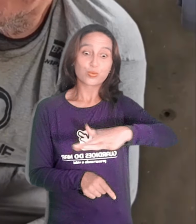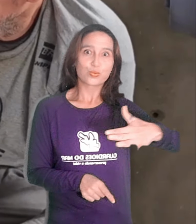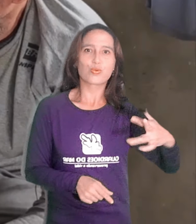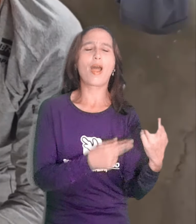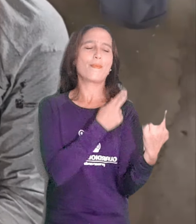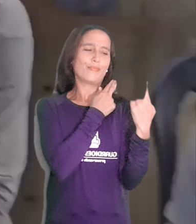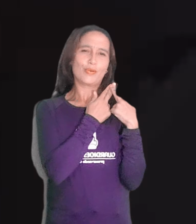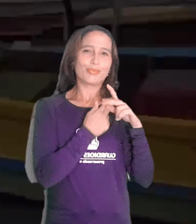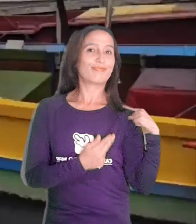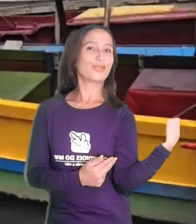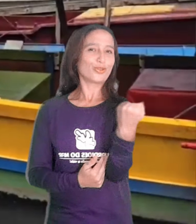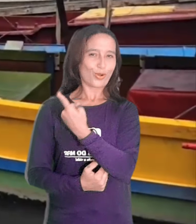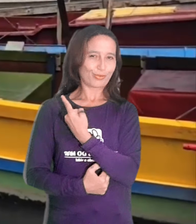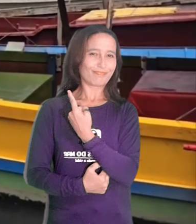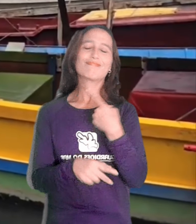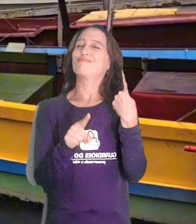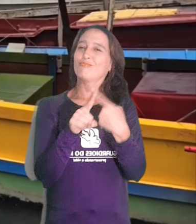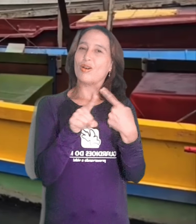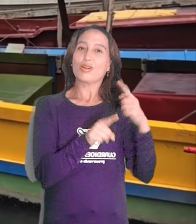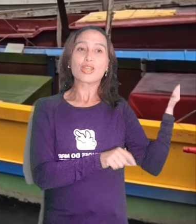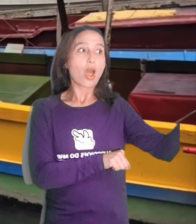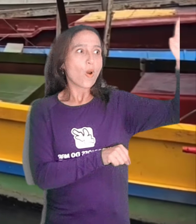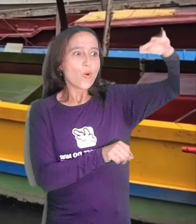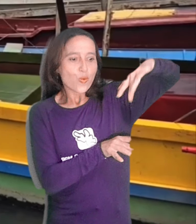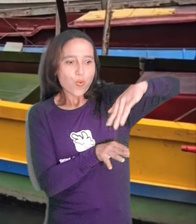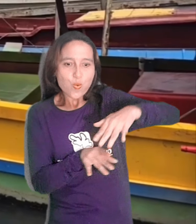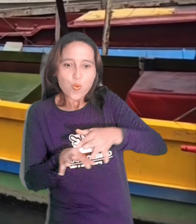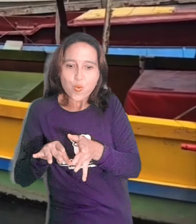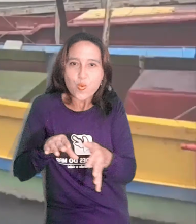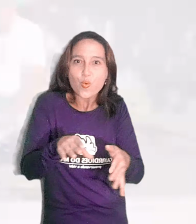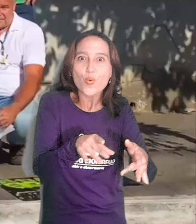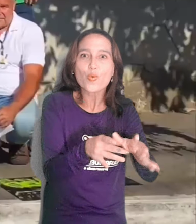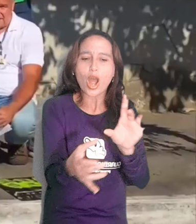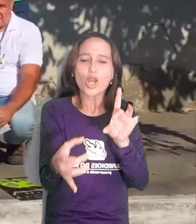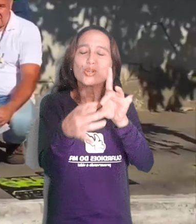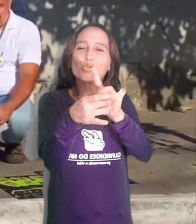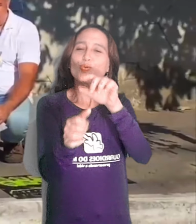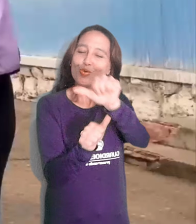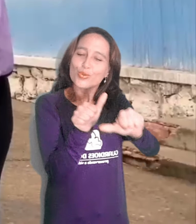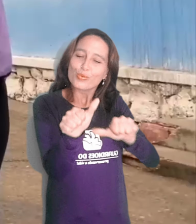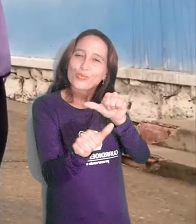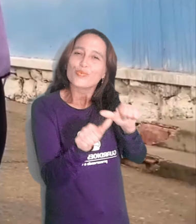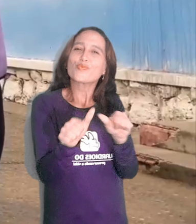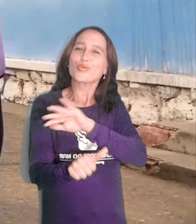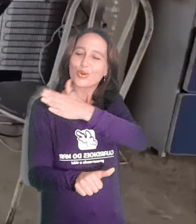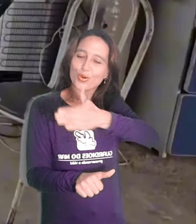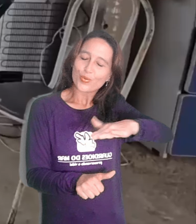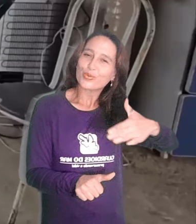tornar-se parte do oceano. E, ao final, somos todos oceano.